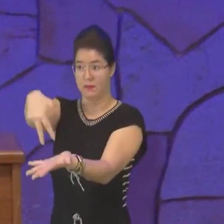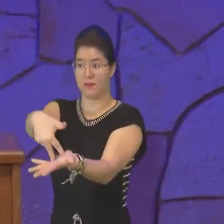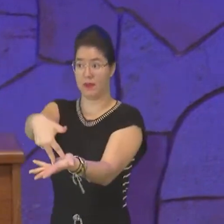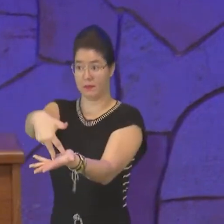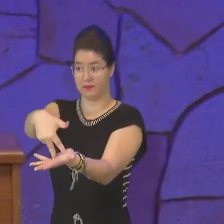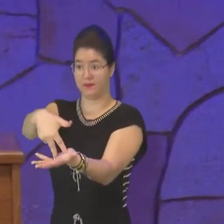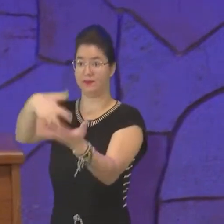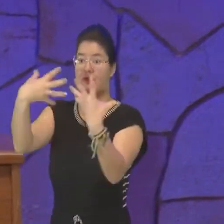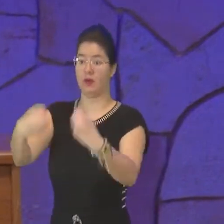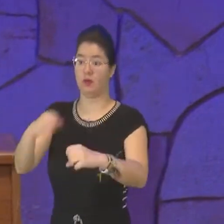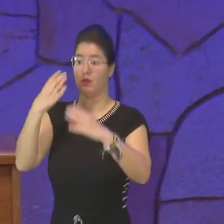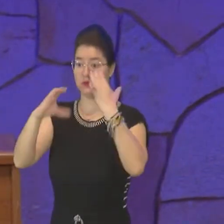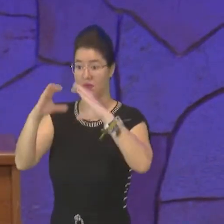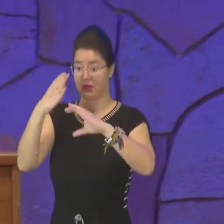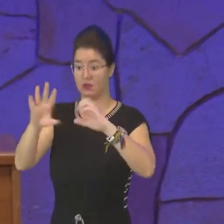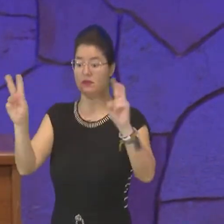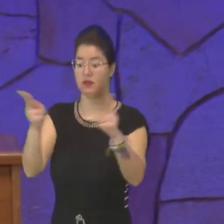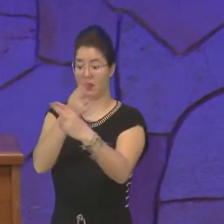Cantemos este hino